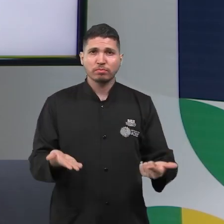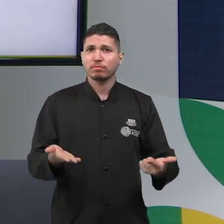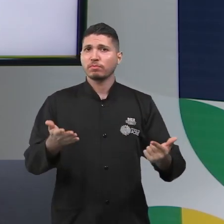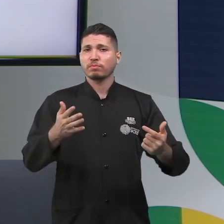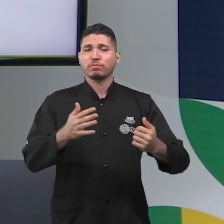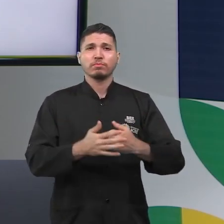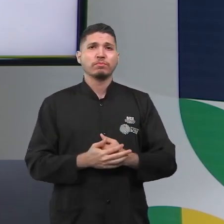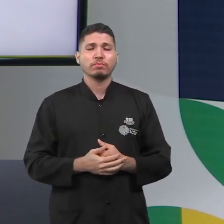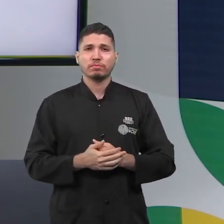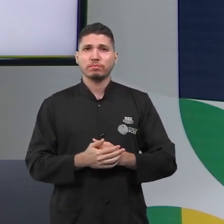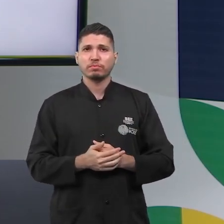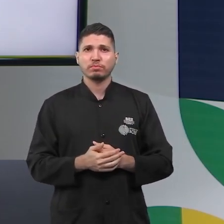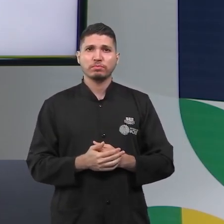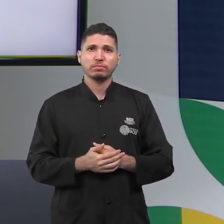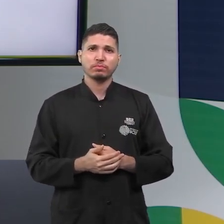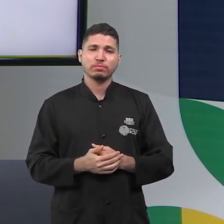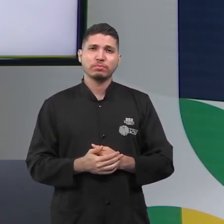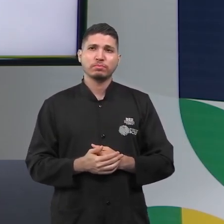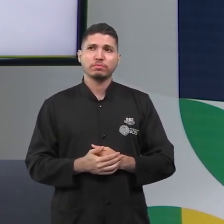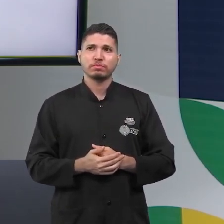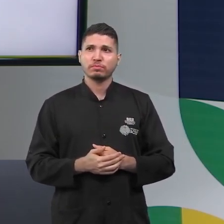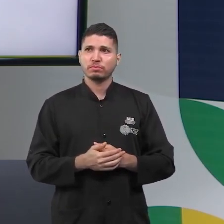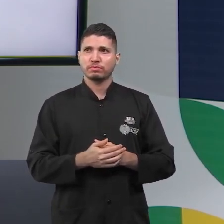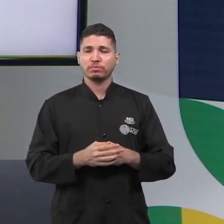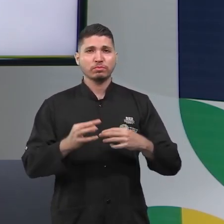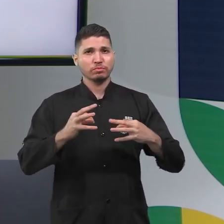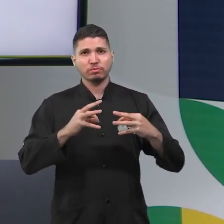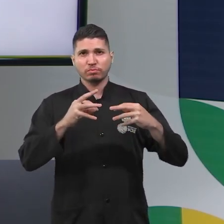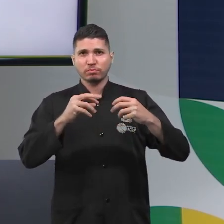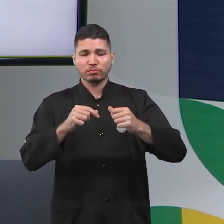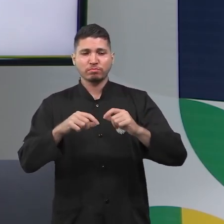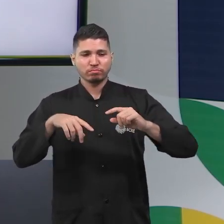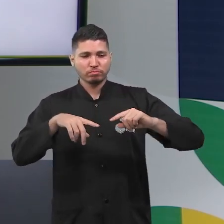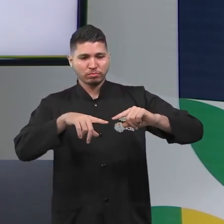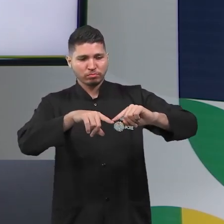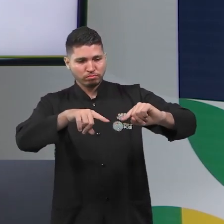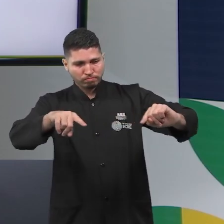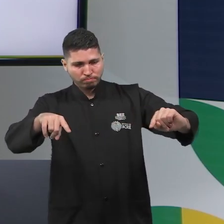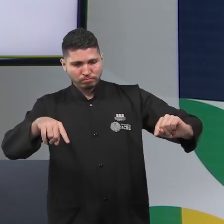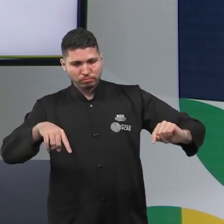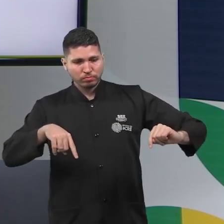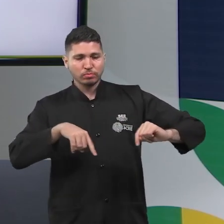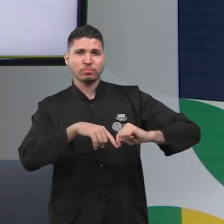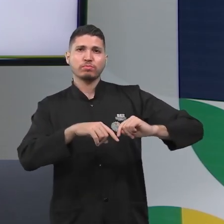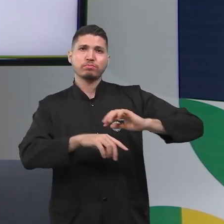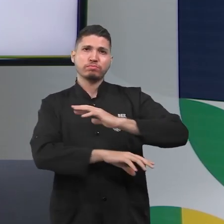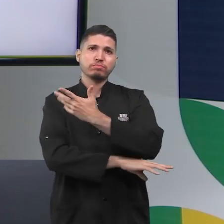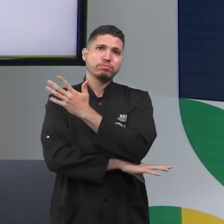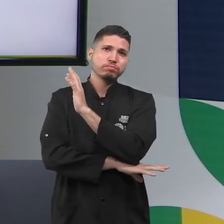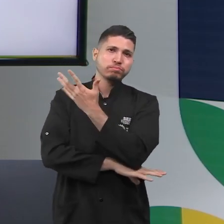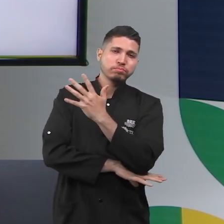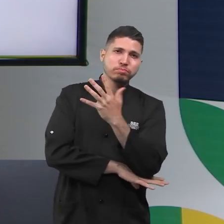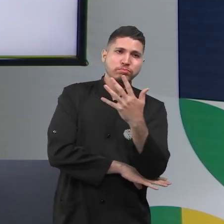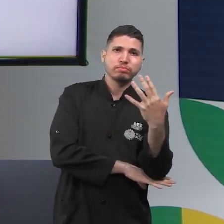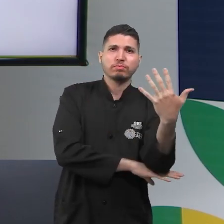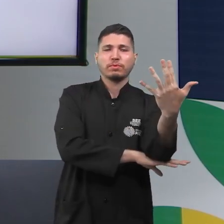aquela fumaça, todas aqueles hectares queimados, destruídos, animais mortos, tudo